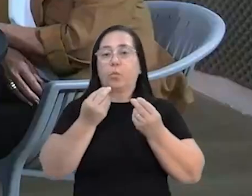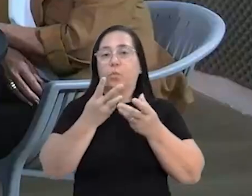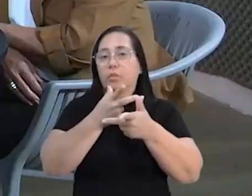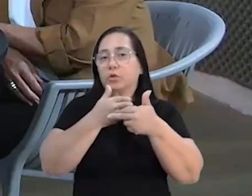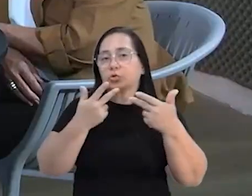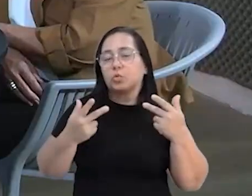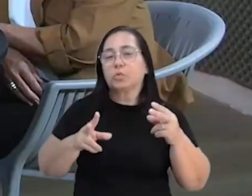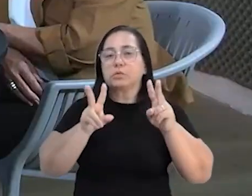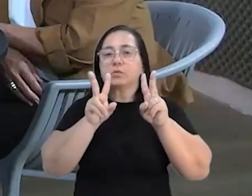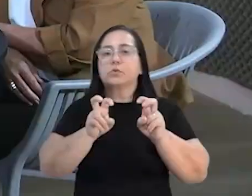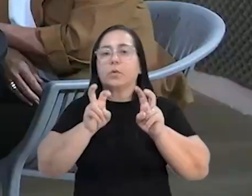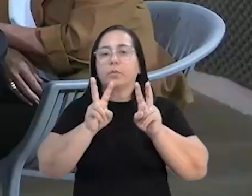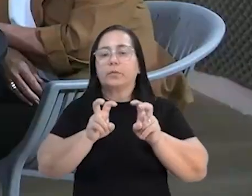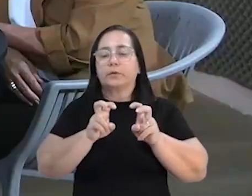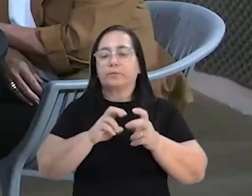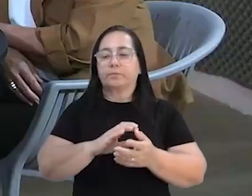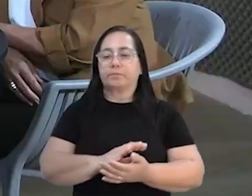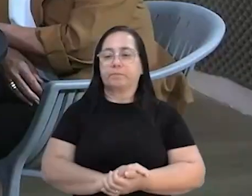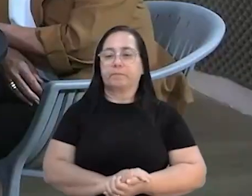essa coisa, eu acho que